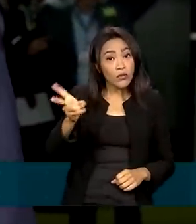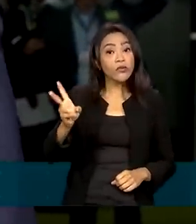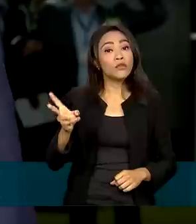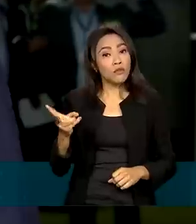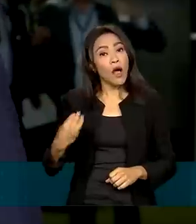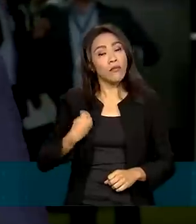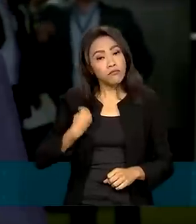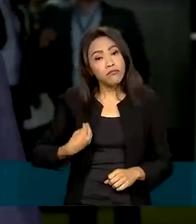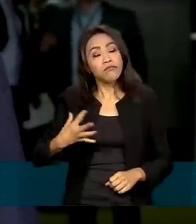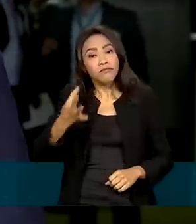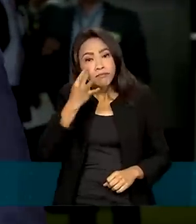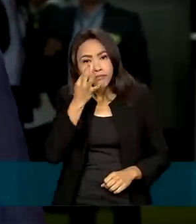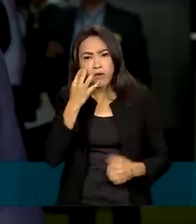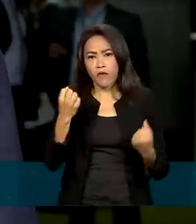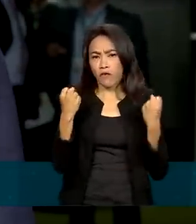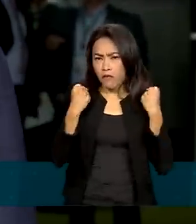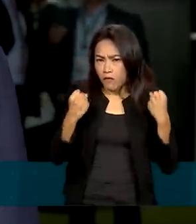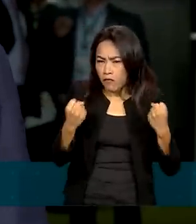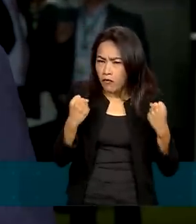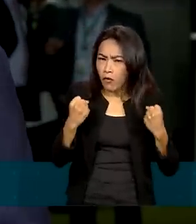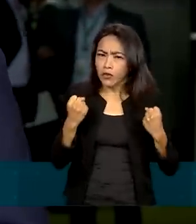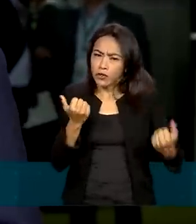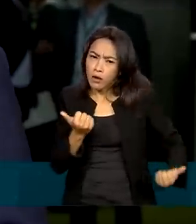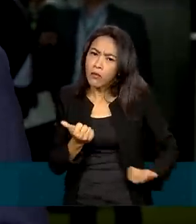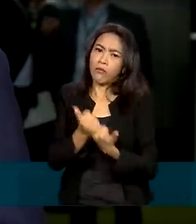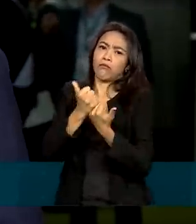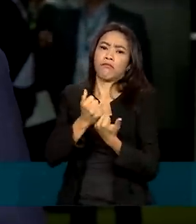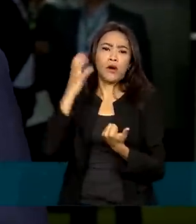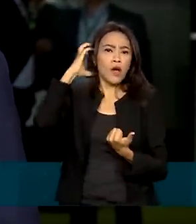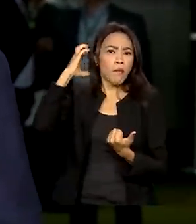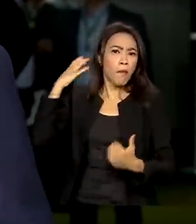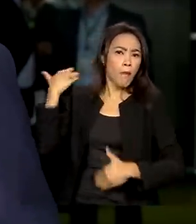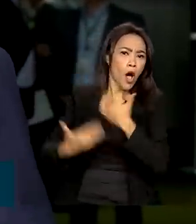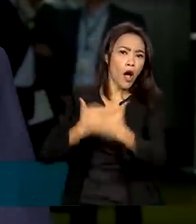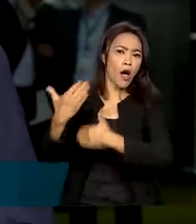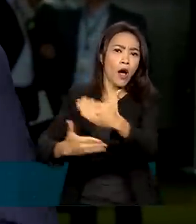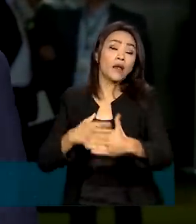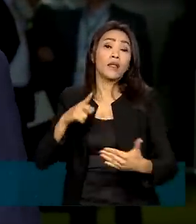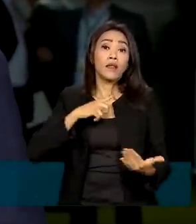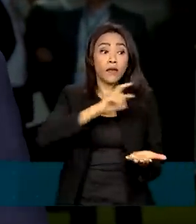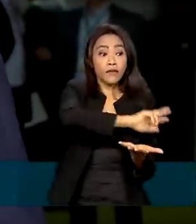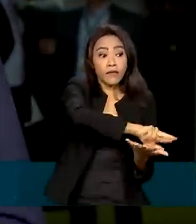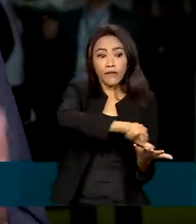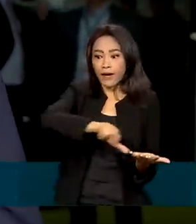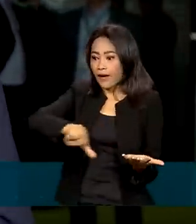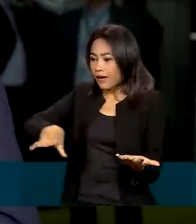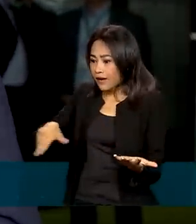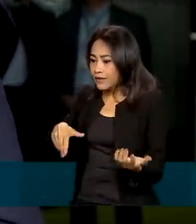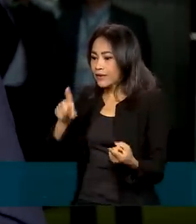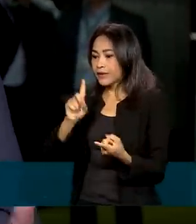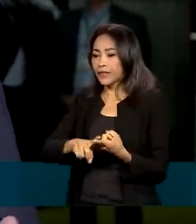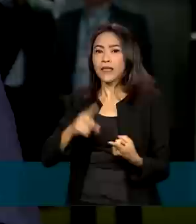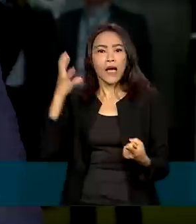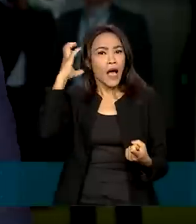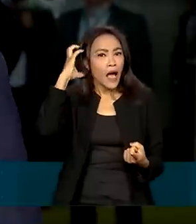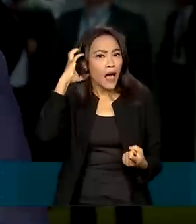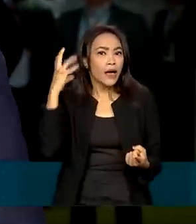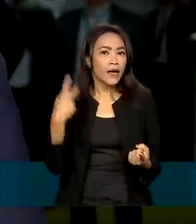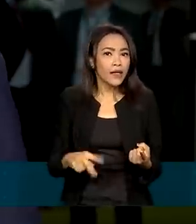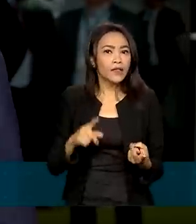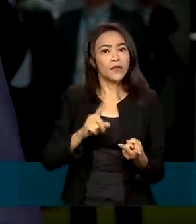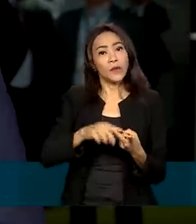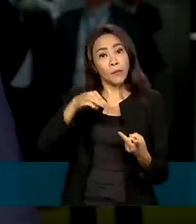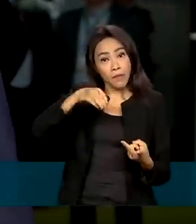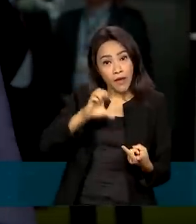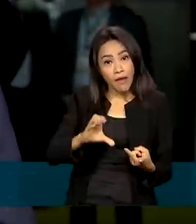mais forte, a gente vai continuar investindo. E ele só, a única coisa, a diferença é que hoje você tem várias plataformas. Então, a Rádio Nacional, a Rádio México, estão no